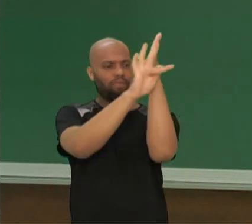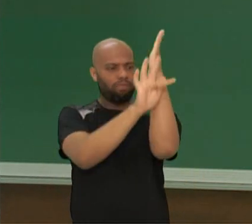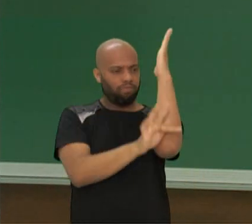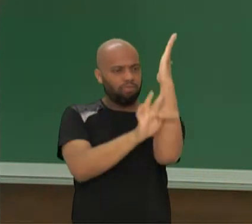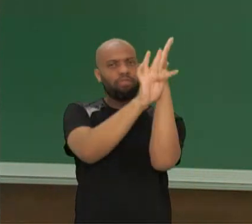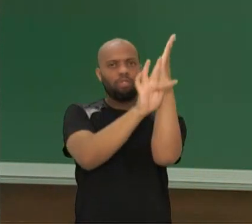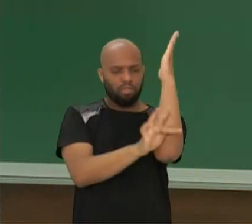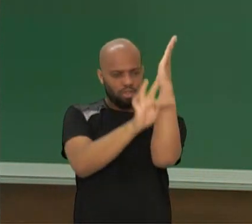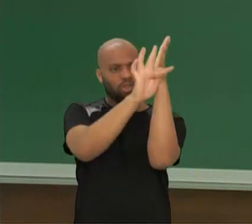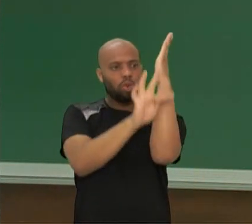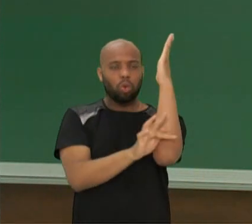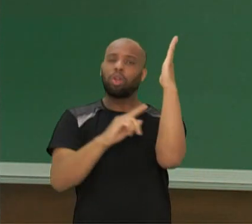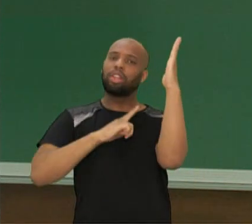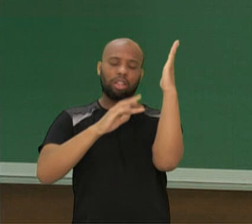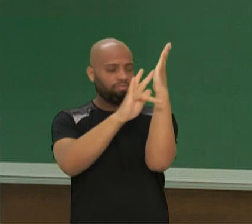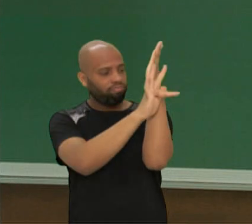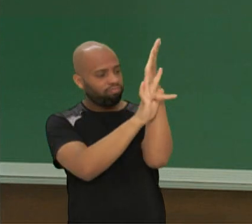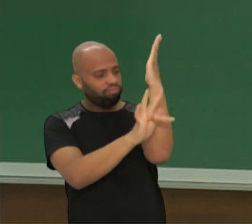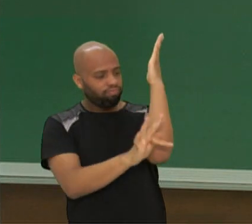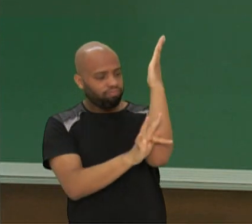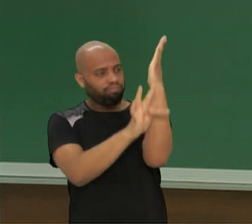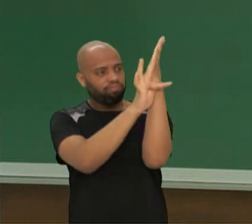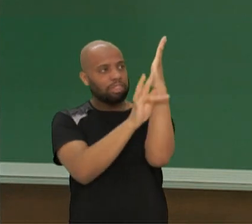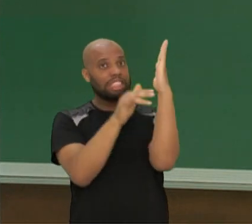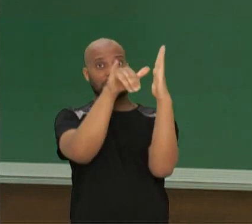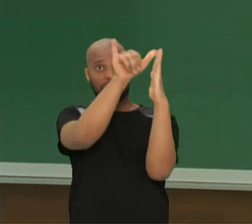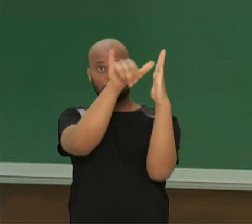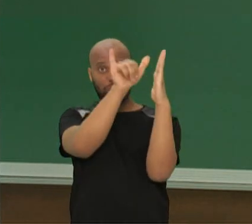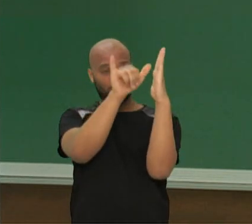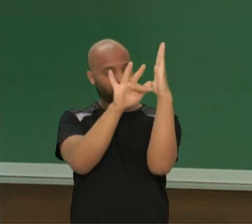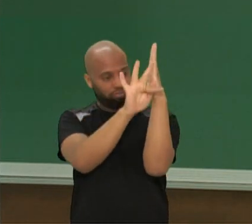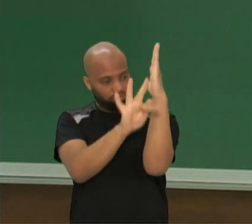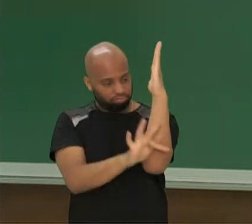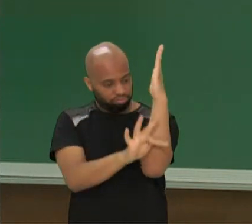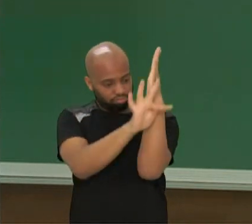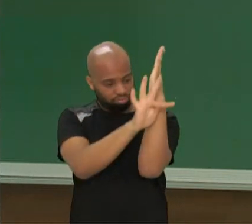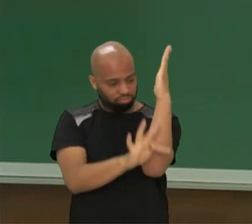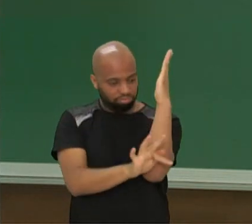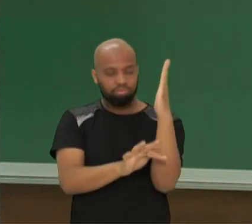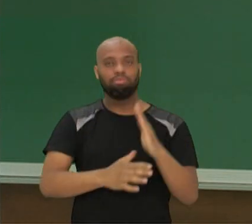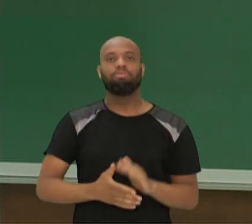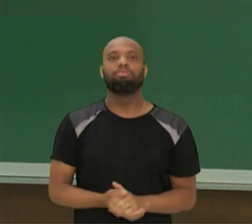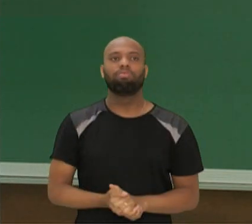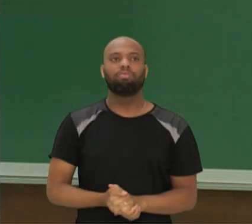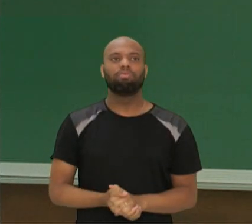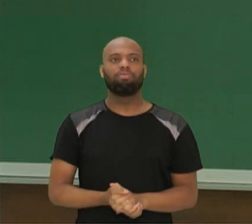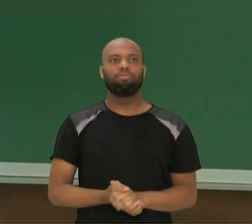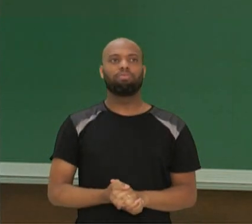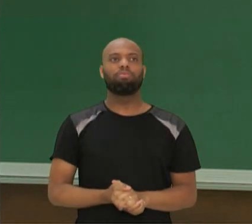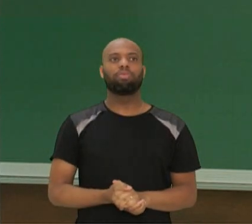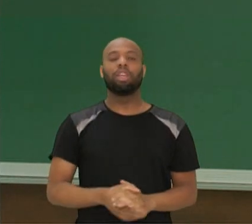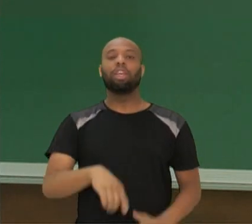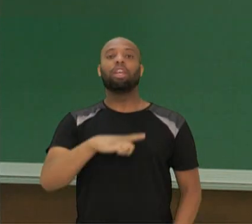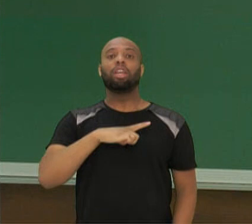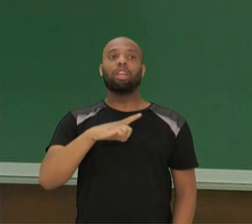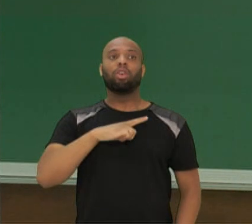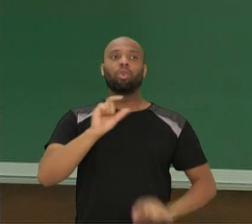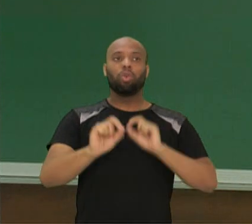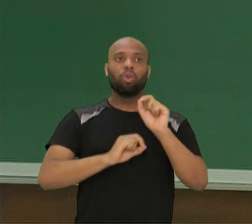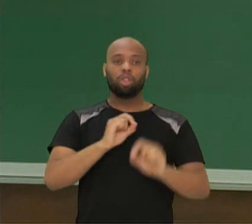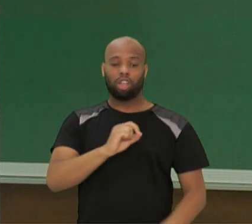estão exatamente sobre o eixo Y. Então, eles vão ter